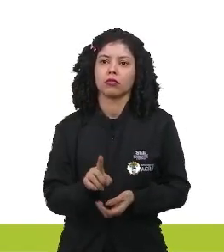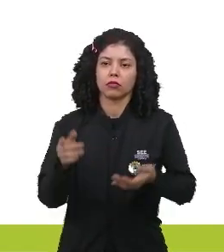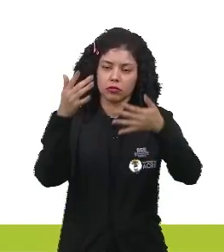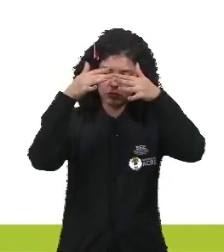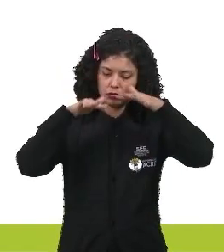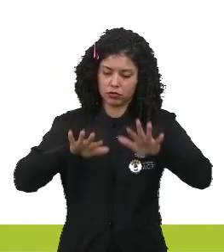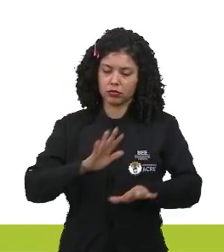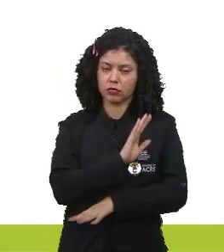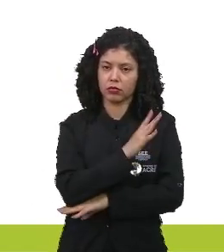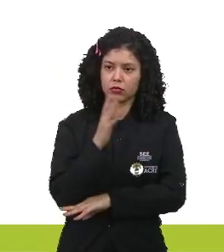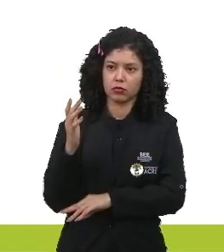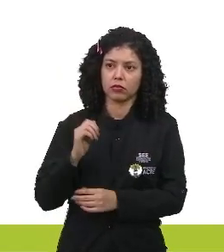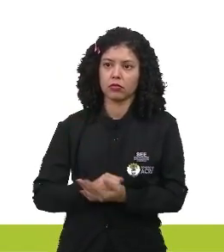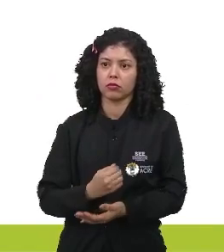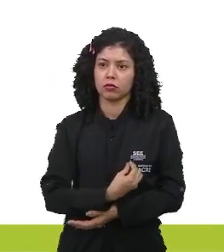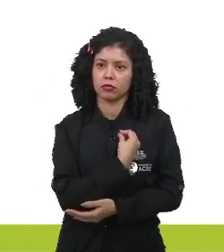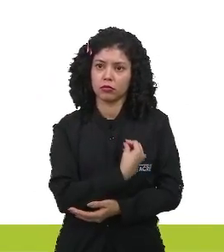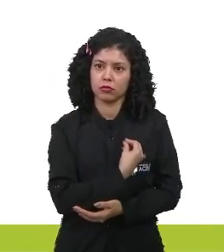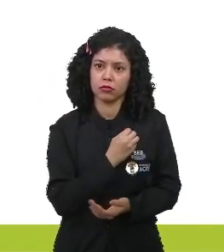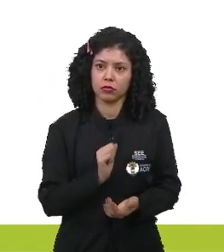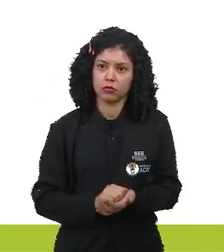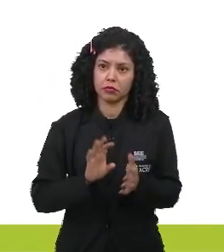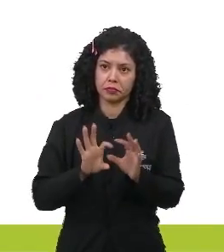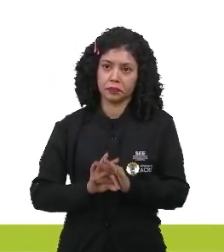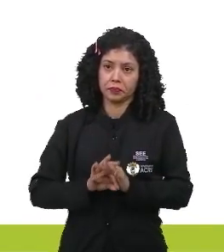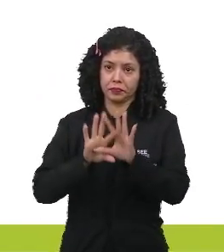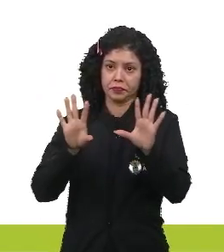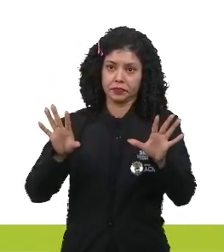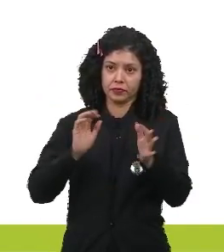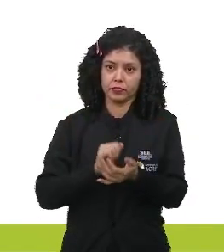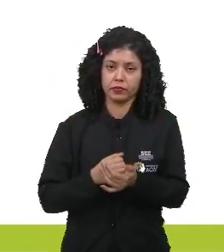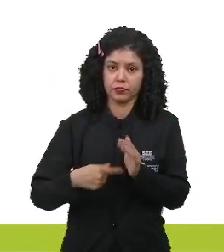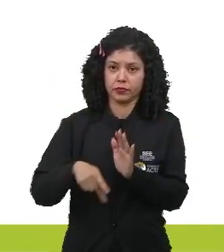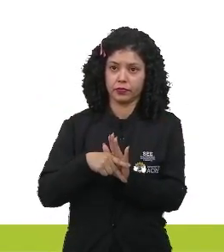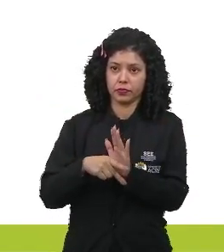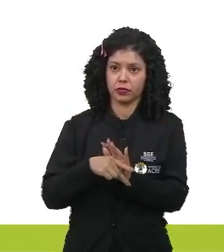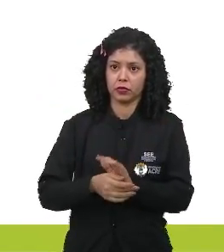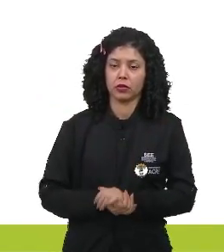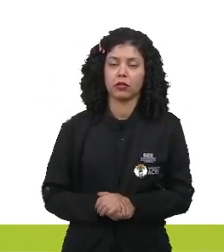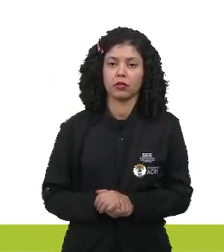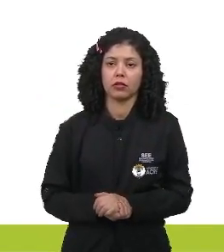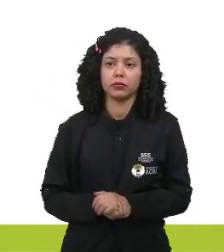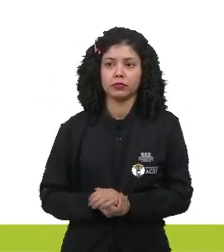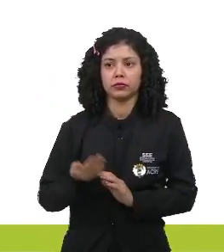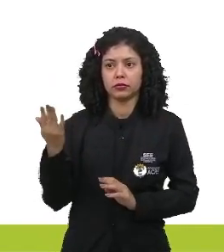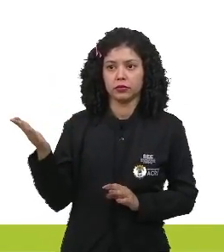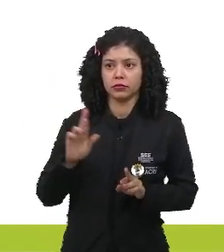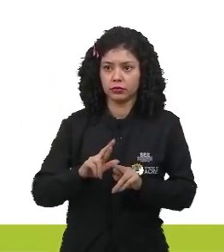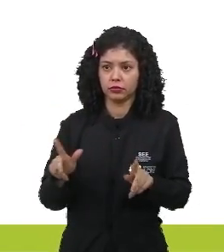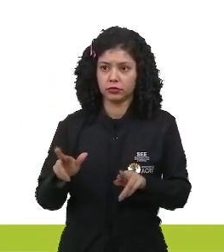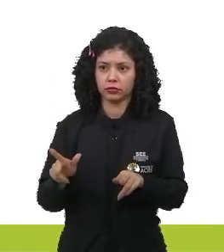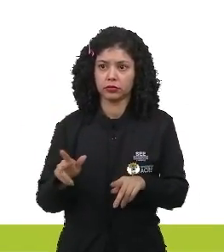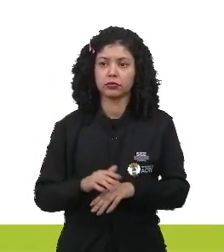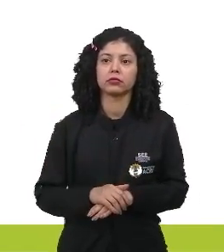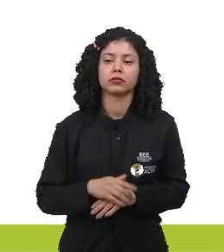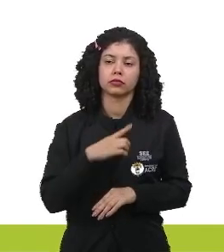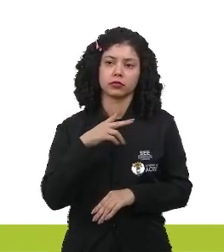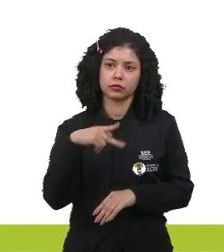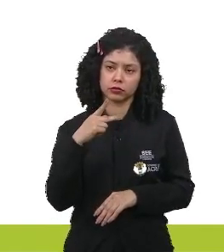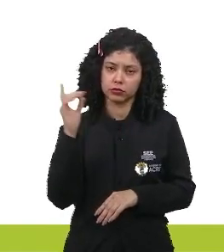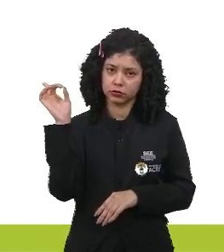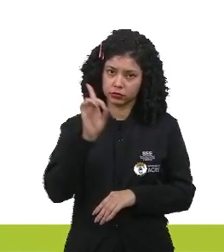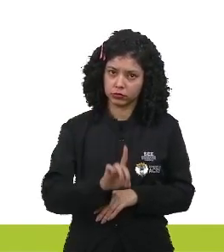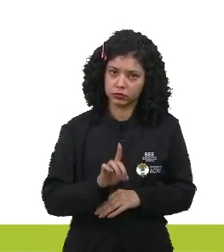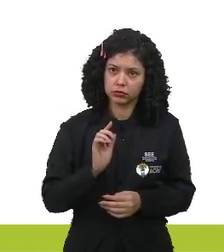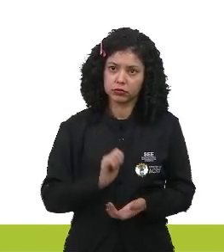naturais que são vida liberdade e propriedade Aqui nós temos uma diferença de Robs que diz que os